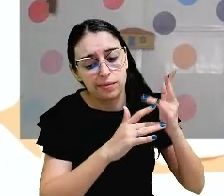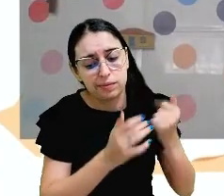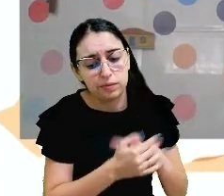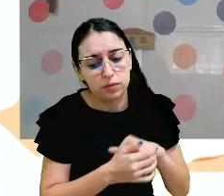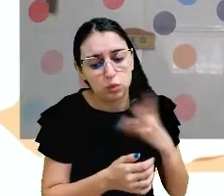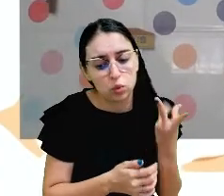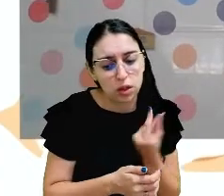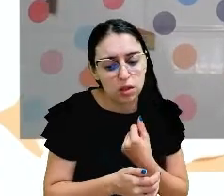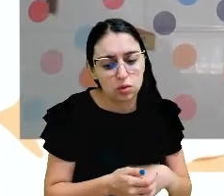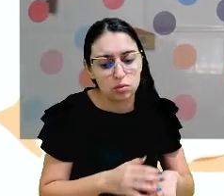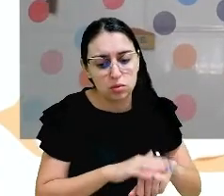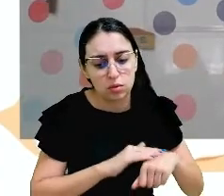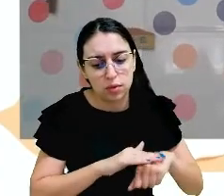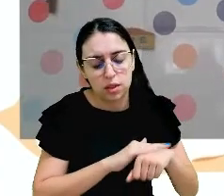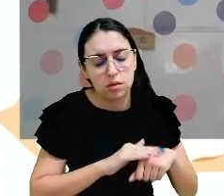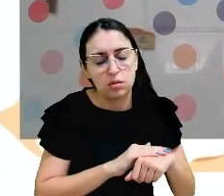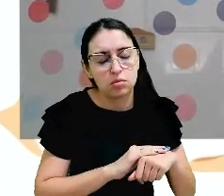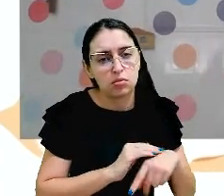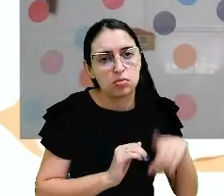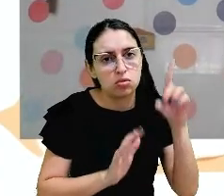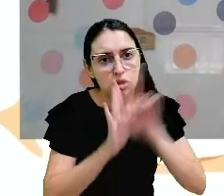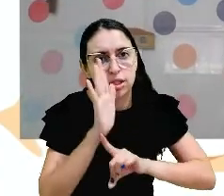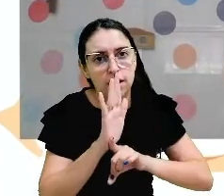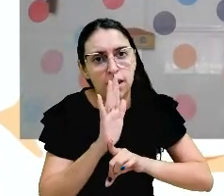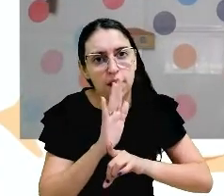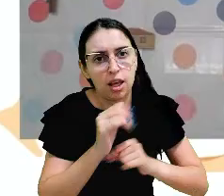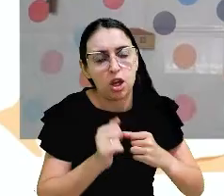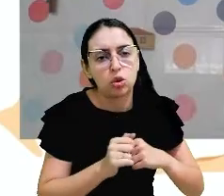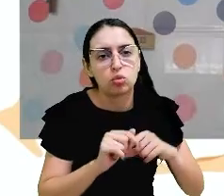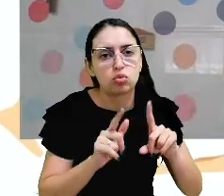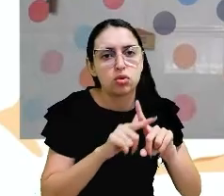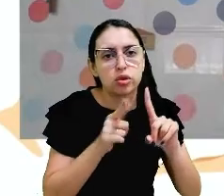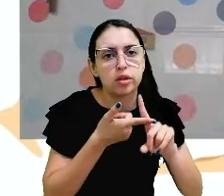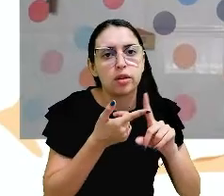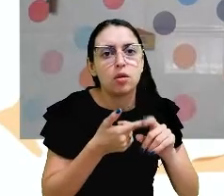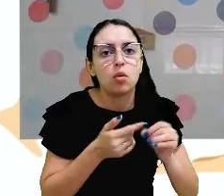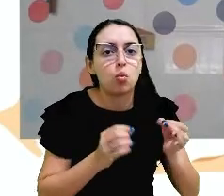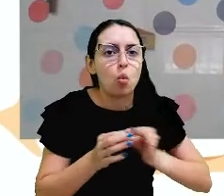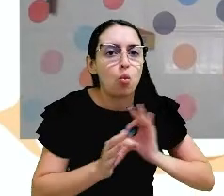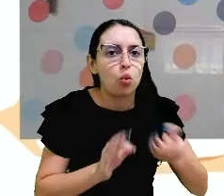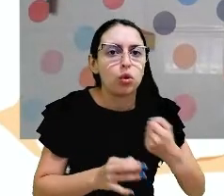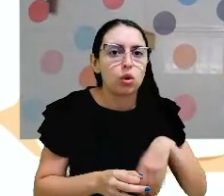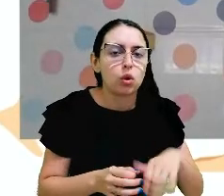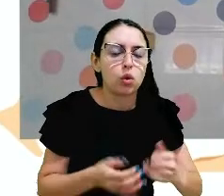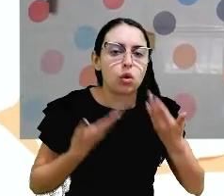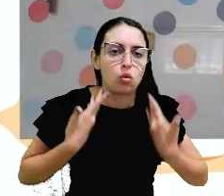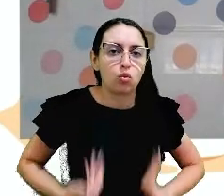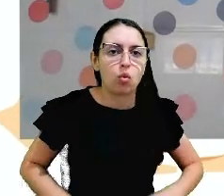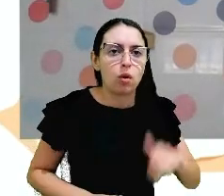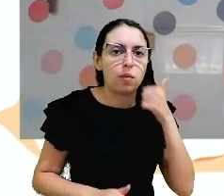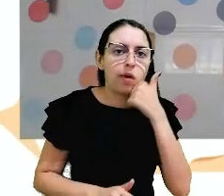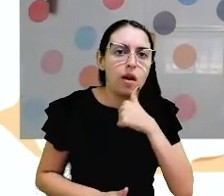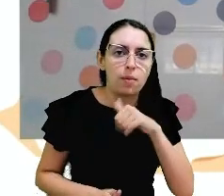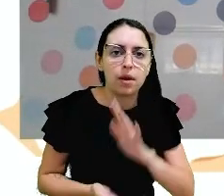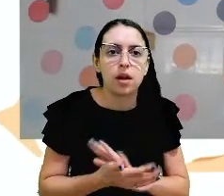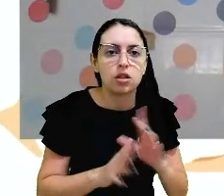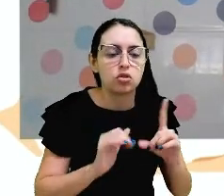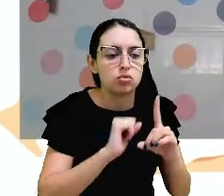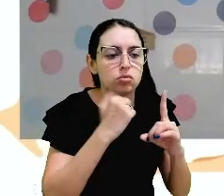nós conversamos sobre direitos sexuais e reprodutivos, o controle dos corpos das mulheres faz parte da nossa